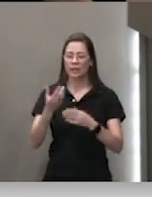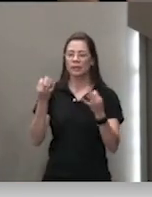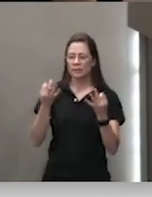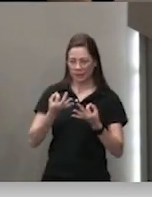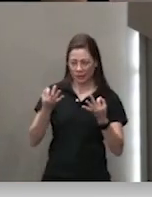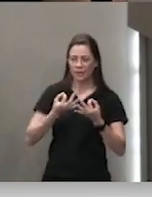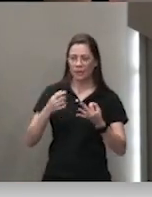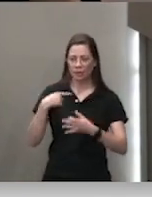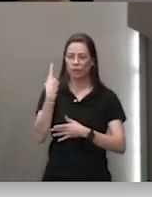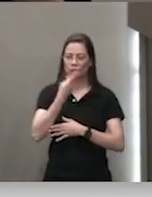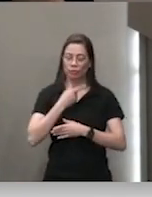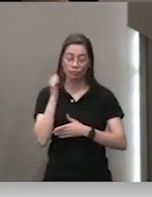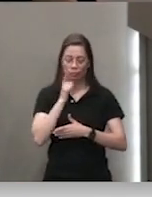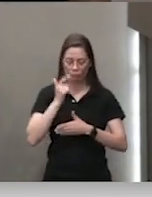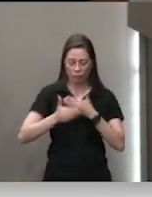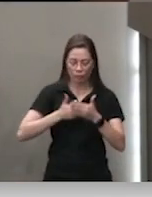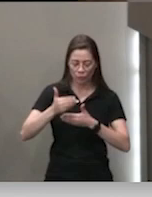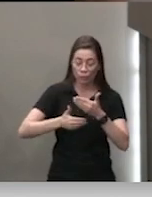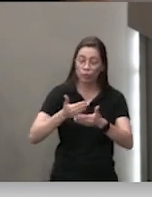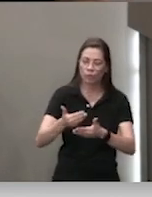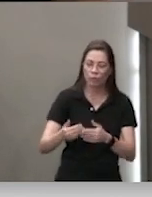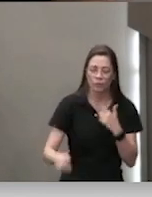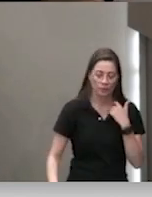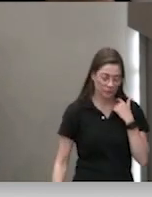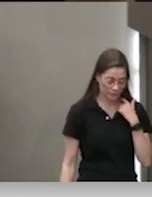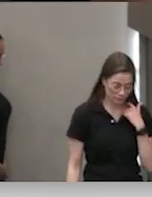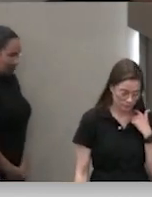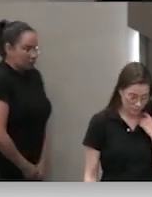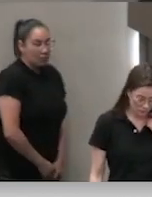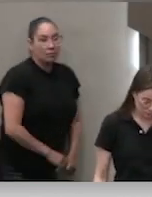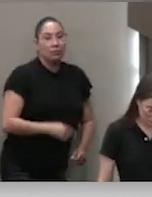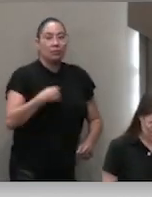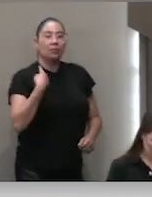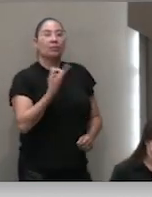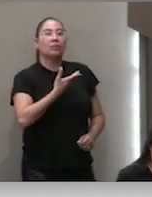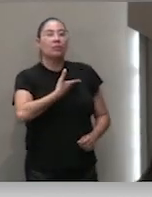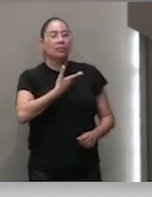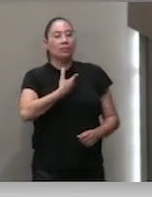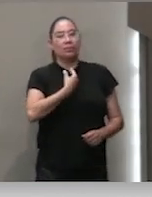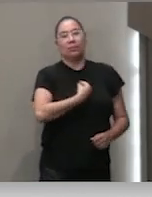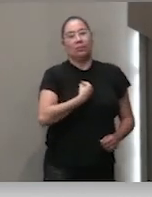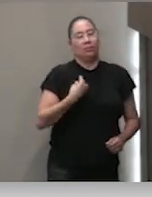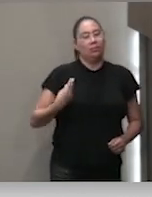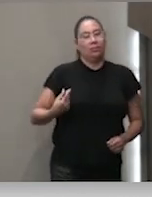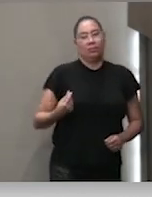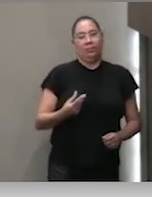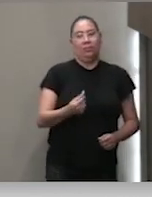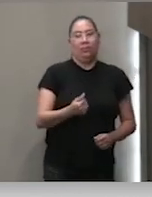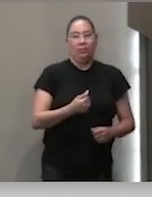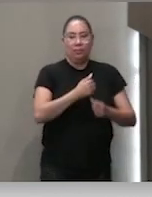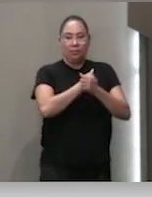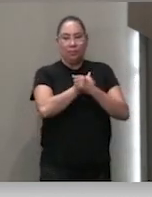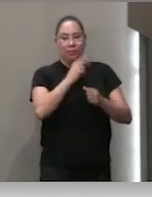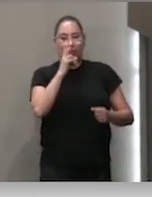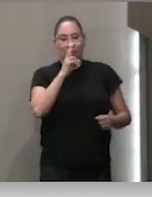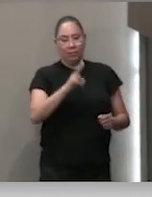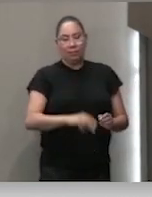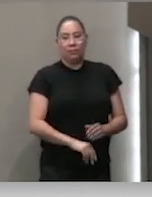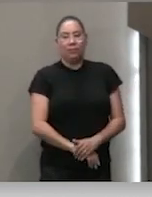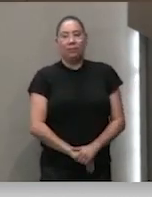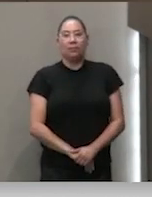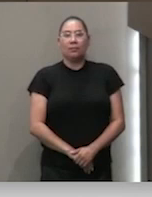certeza, nós podemos não estar juntos aqui no parlamento, mas a amizade é para a vida toda. Um forte abraço, vereador Evandro Meirelles. Rodinei